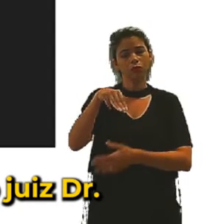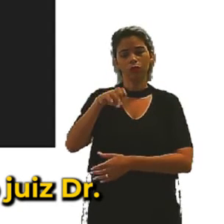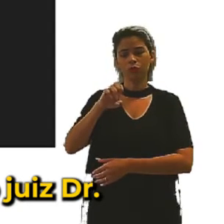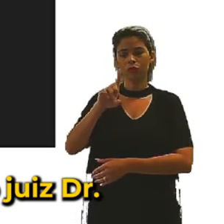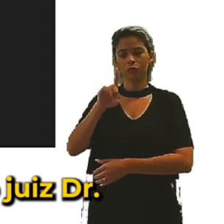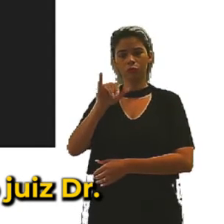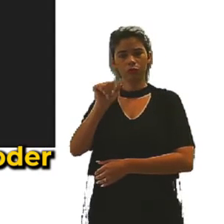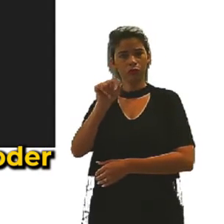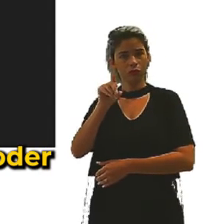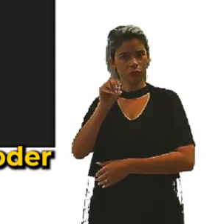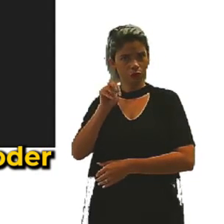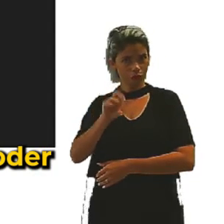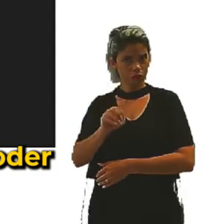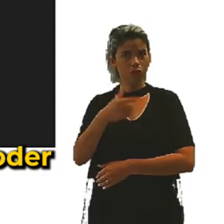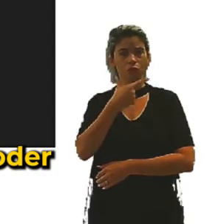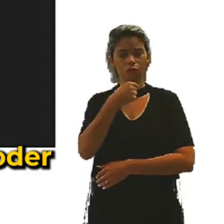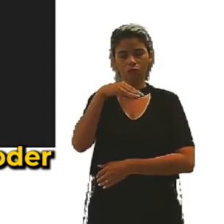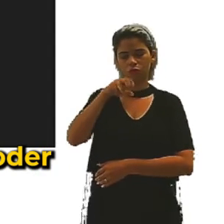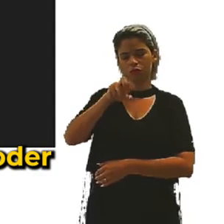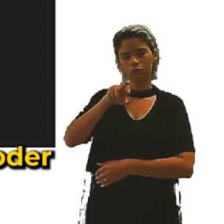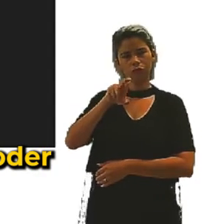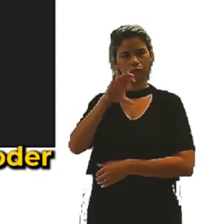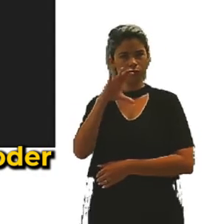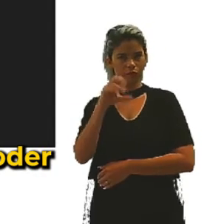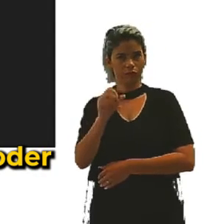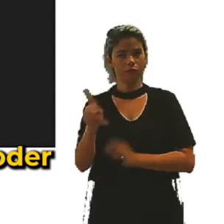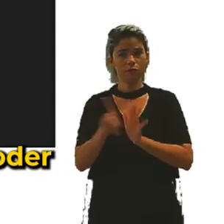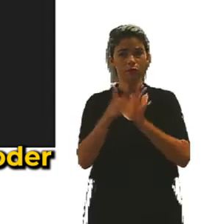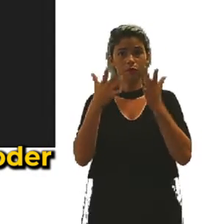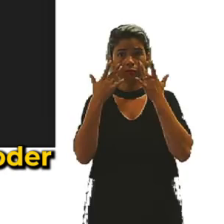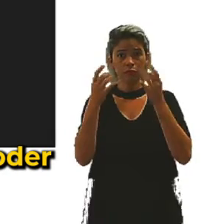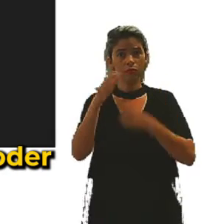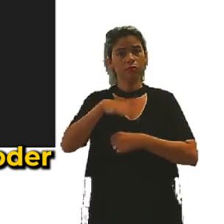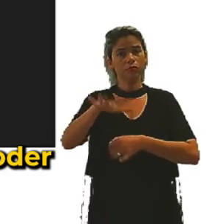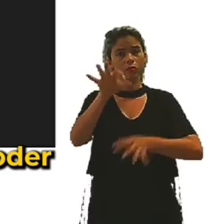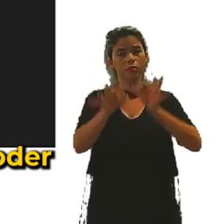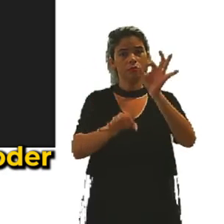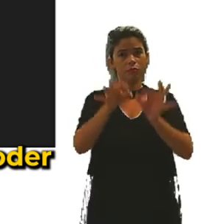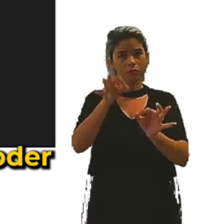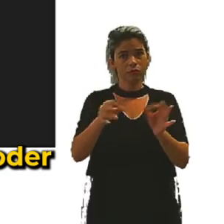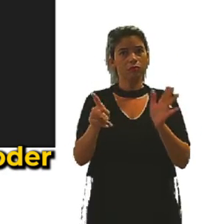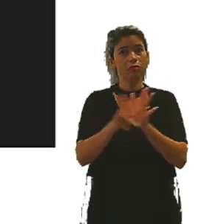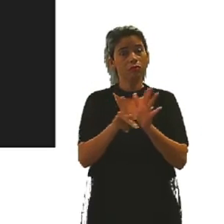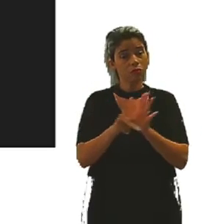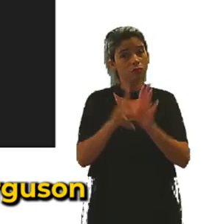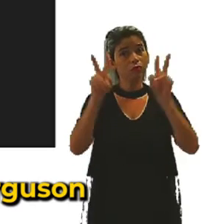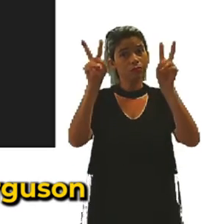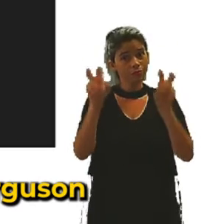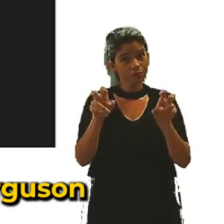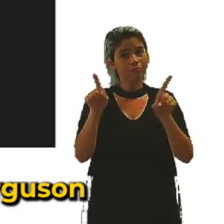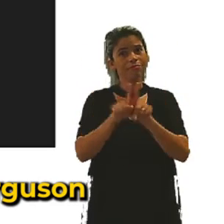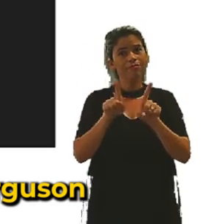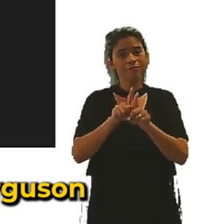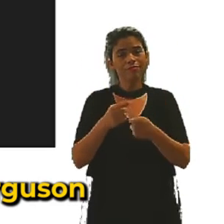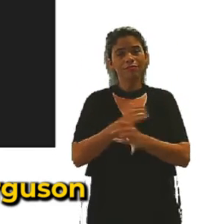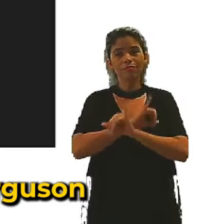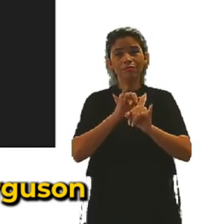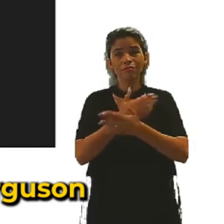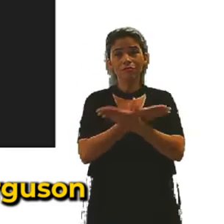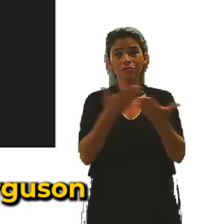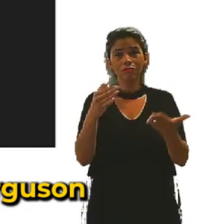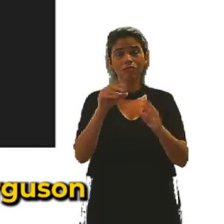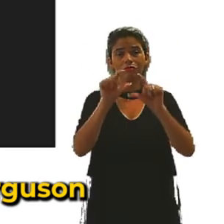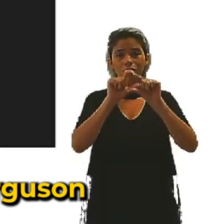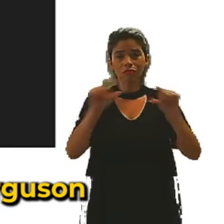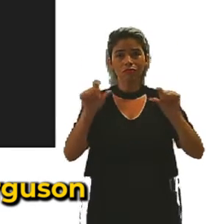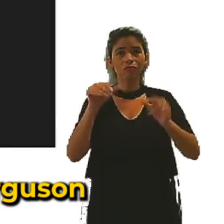juiz doutor Márcio Evangelista, trazendo o olhar e o compromisso do Poder Judiciário com a temática, e deixar aqui uma mensagem final,